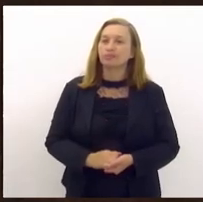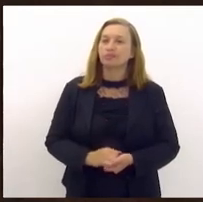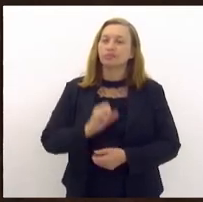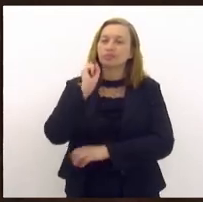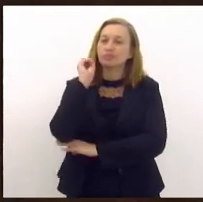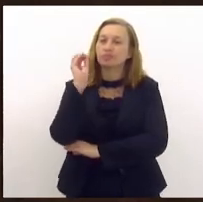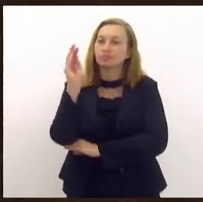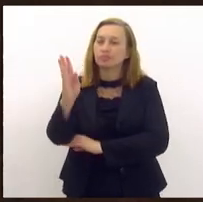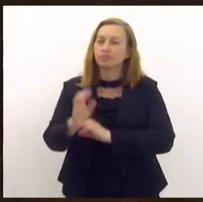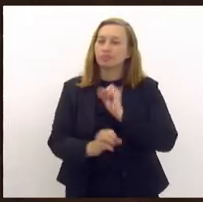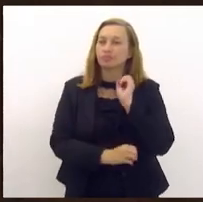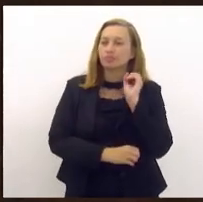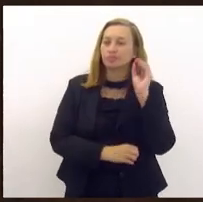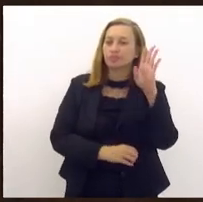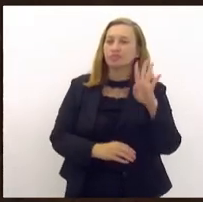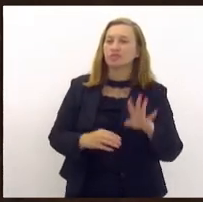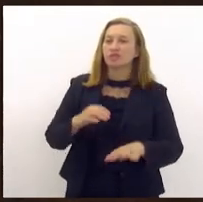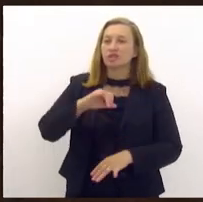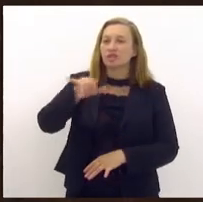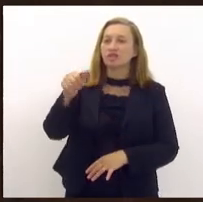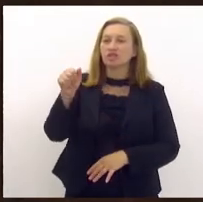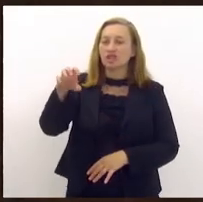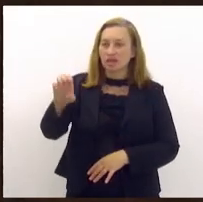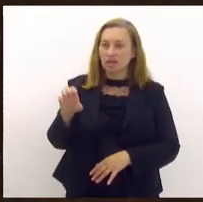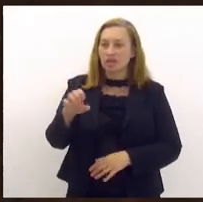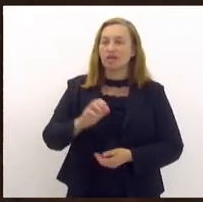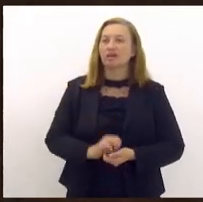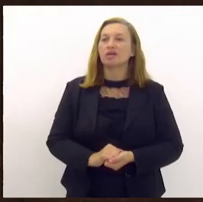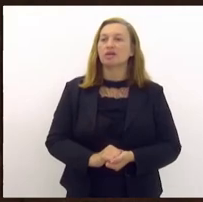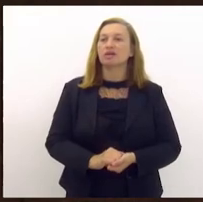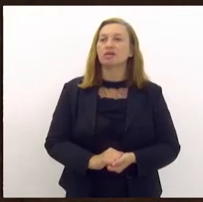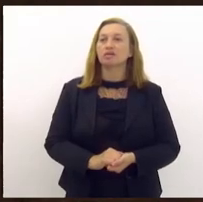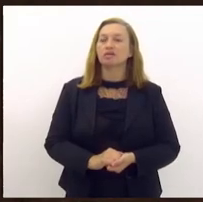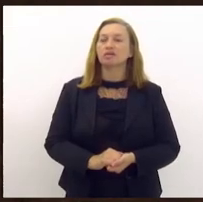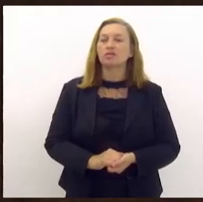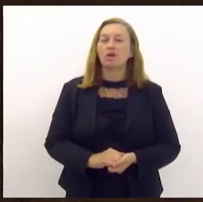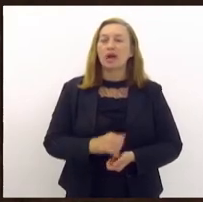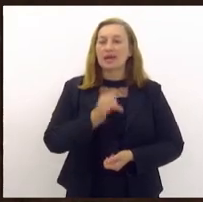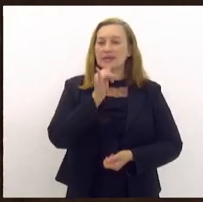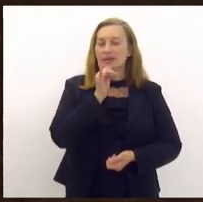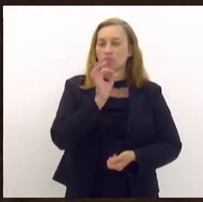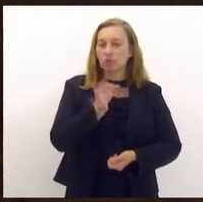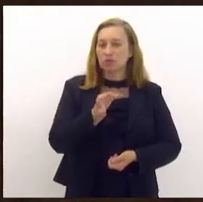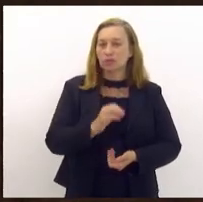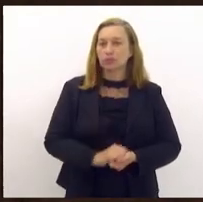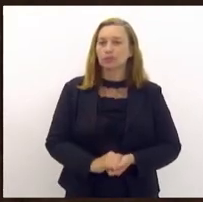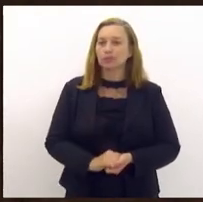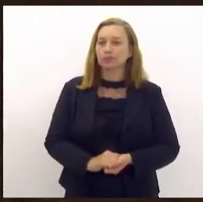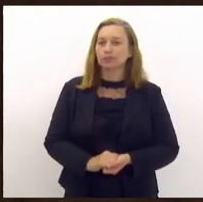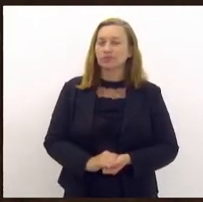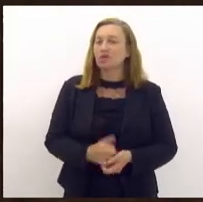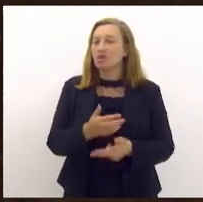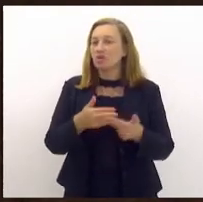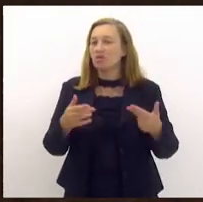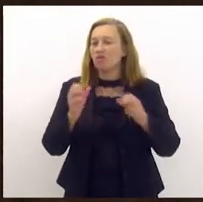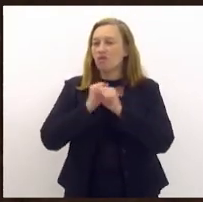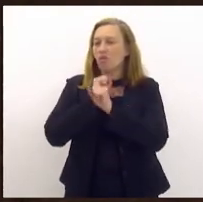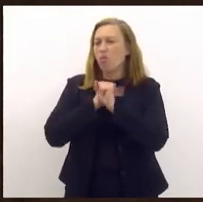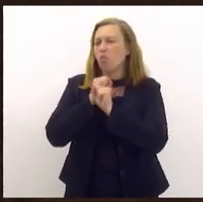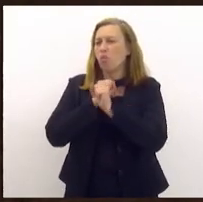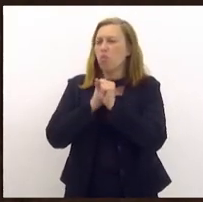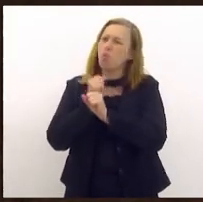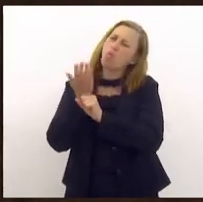ecossocialista, Jari Oliveira. Seguinte, vamos dar um exemplo concreto. Há muitos e muitos anos